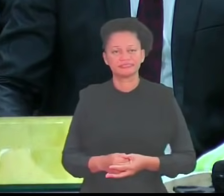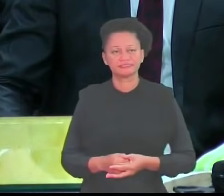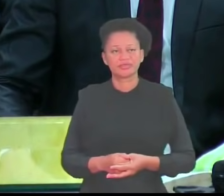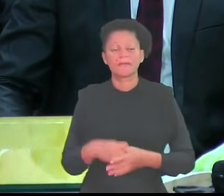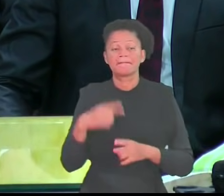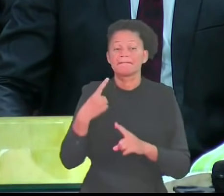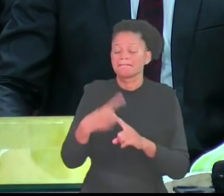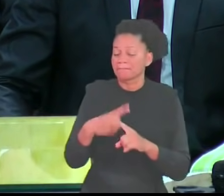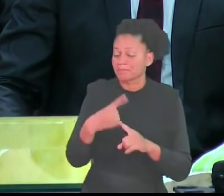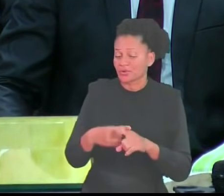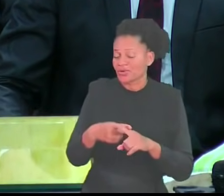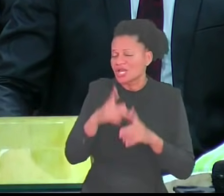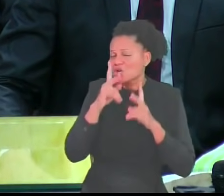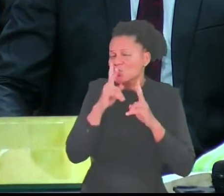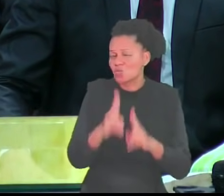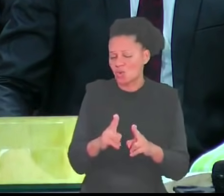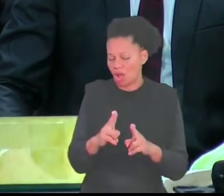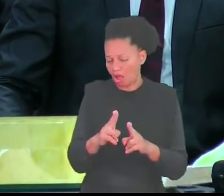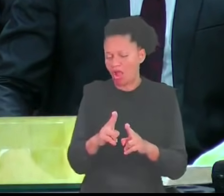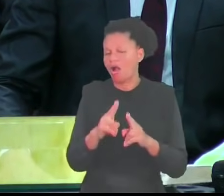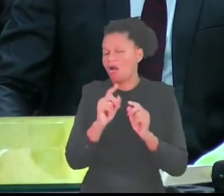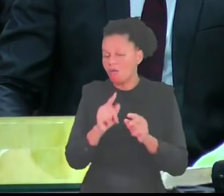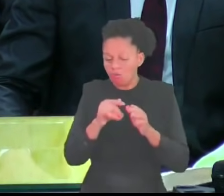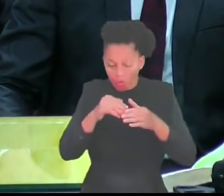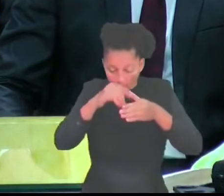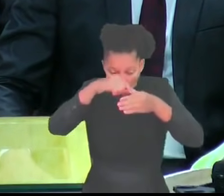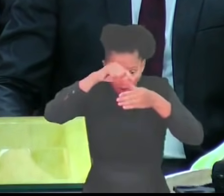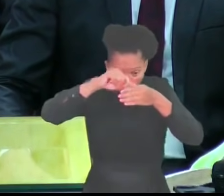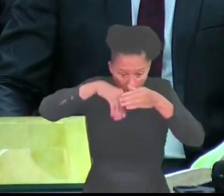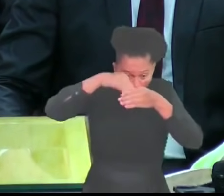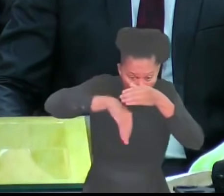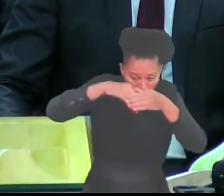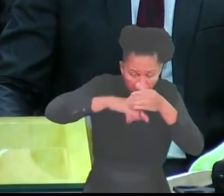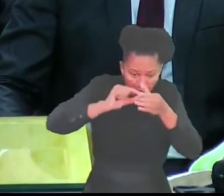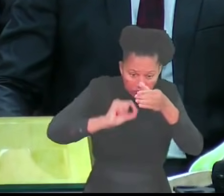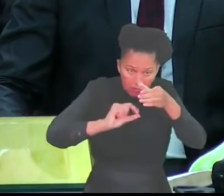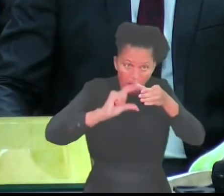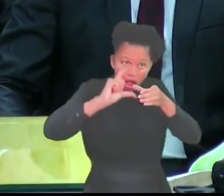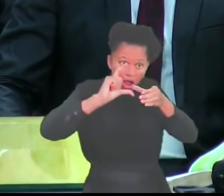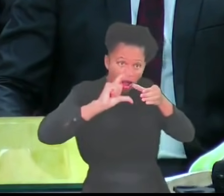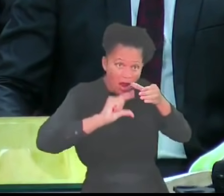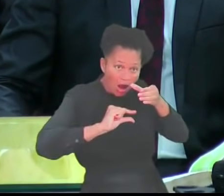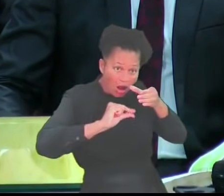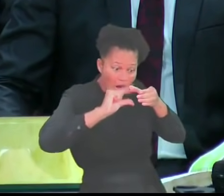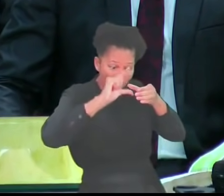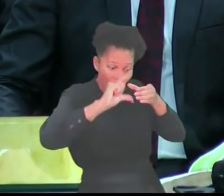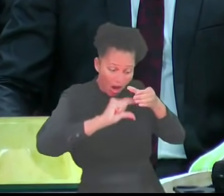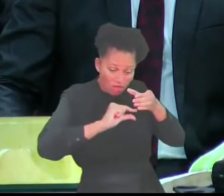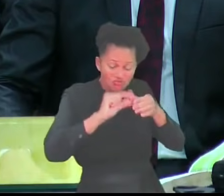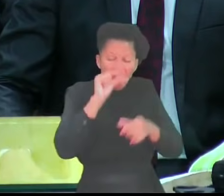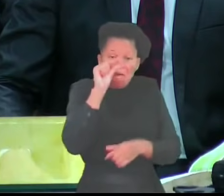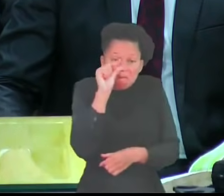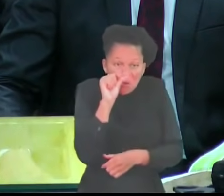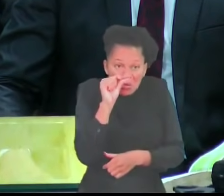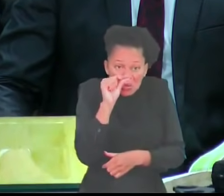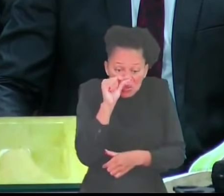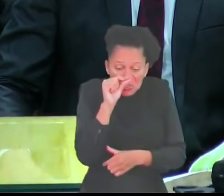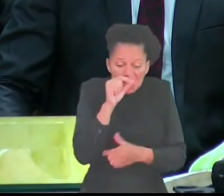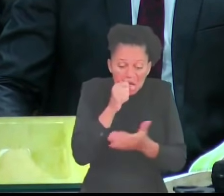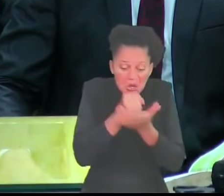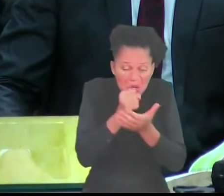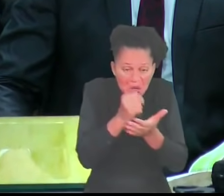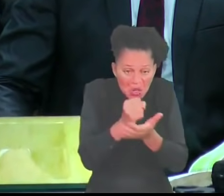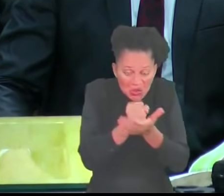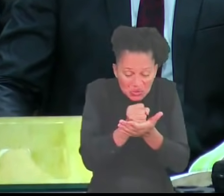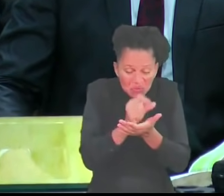Porque é do tamanho que você cavar. A bênção é do tamanho que você der a sua cooperação. Se